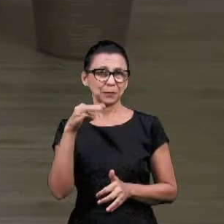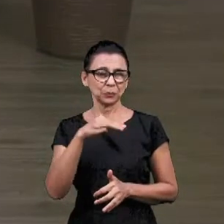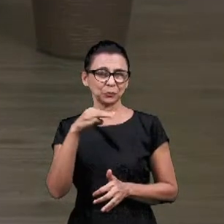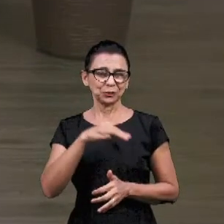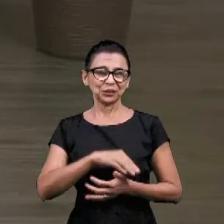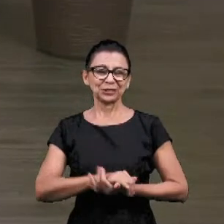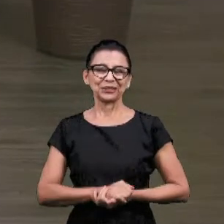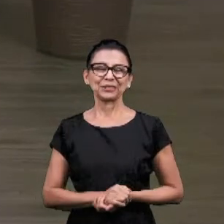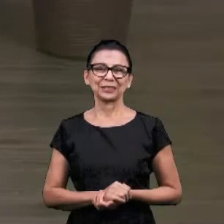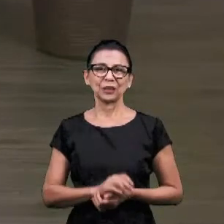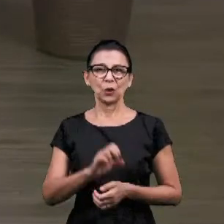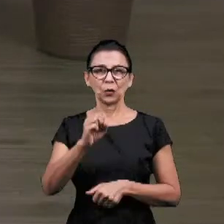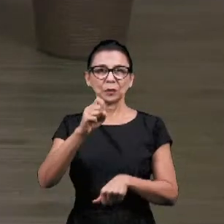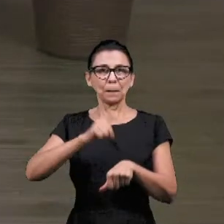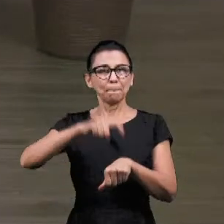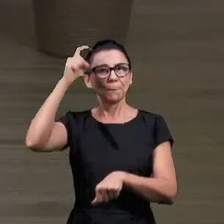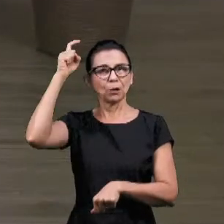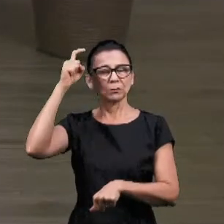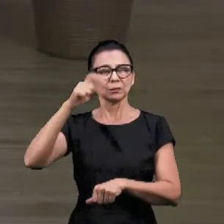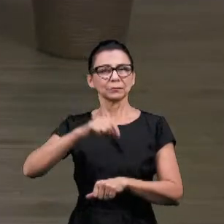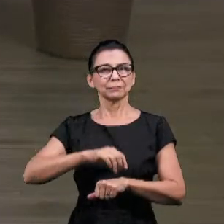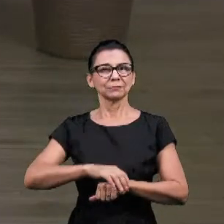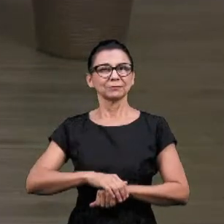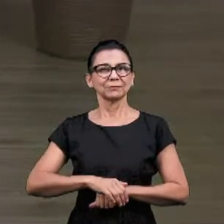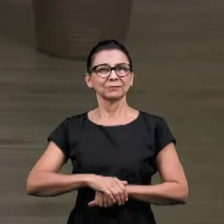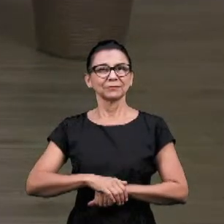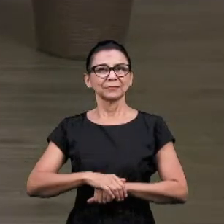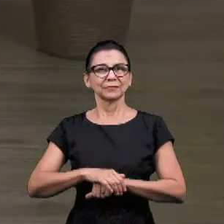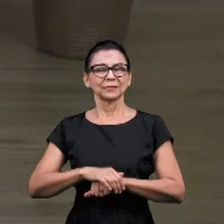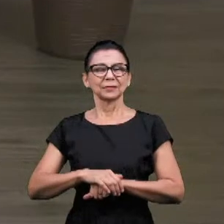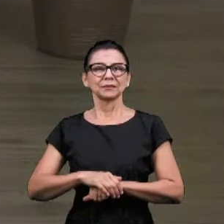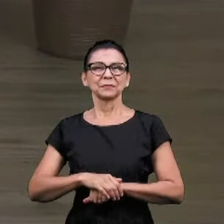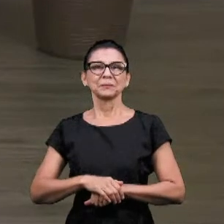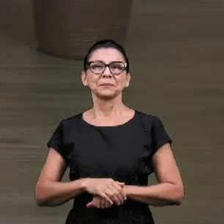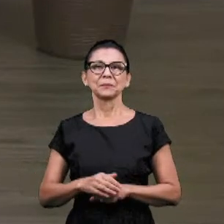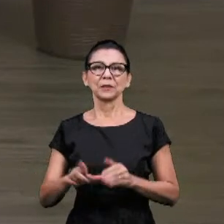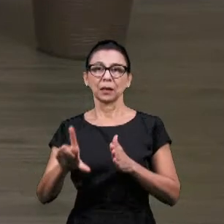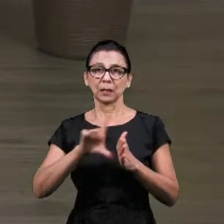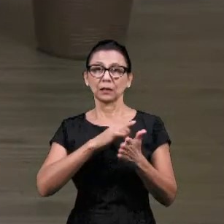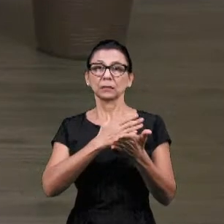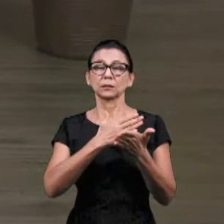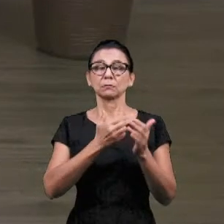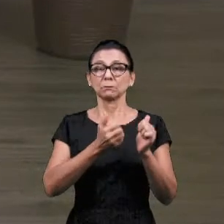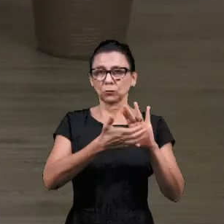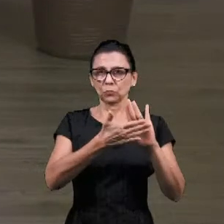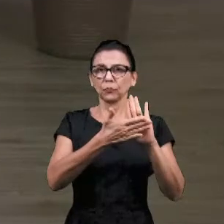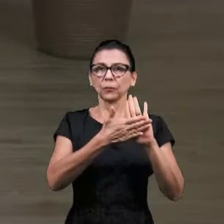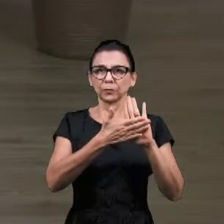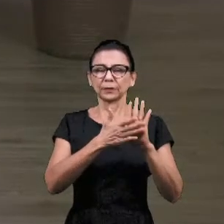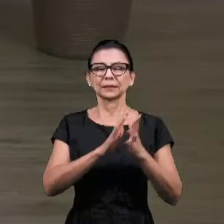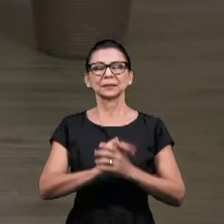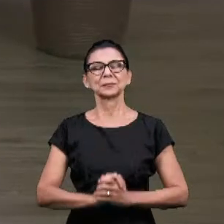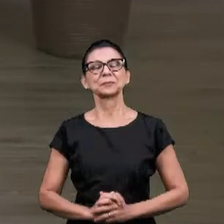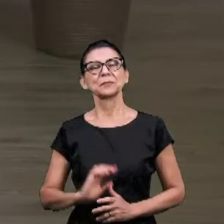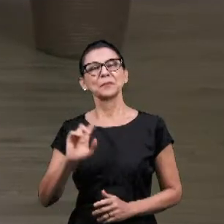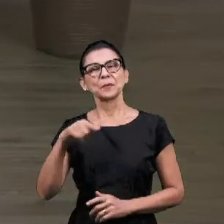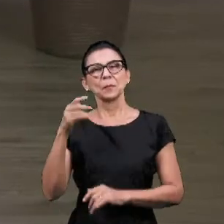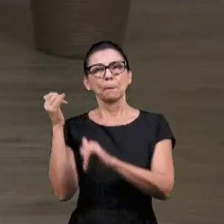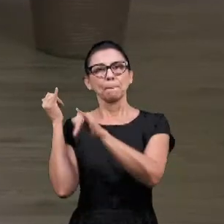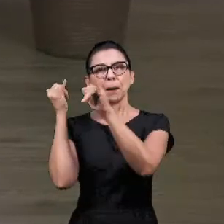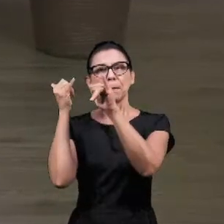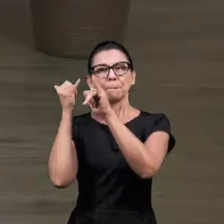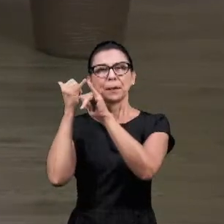então, a gente toca a vinheta, vamos estar tocando alguns louvores, por enquanto, até lá. E aí a gente toca a vinheta